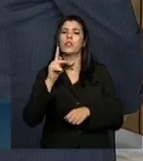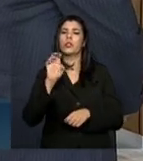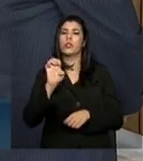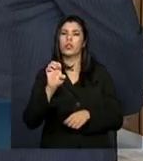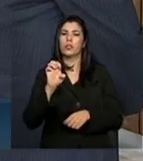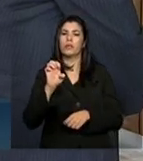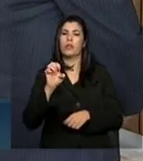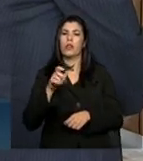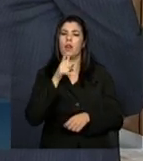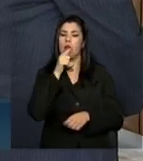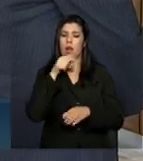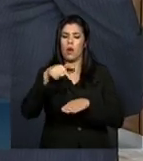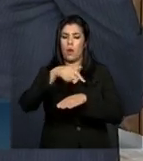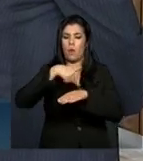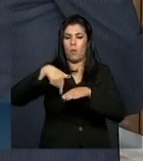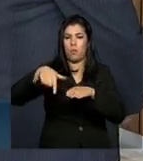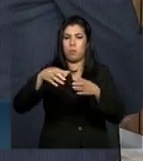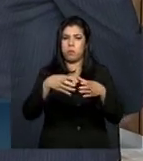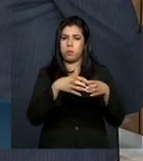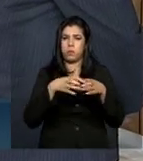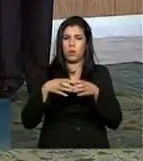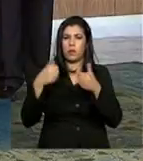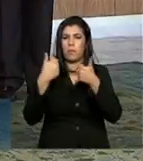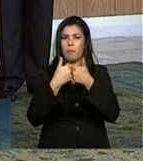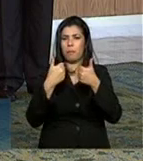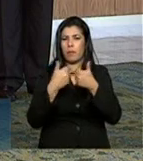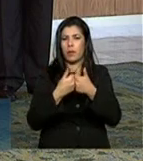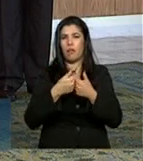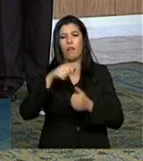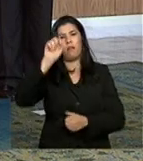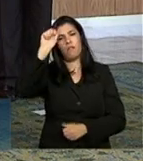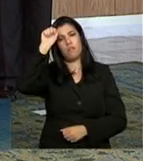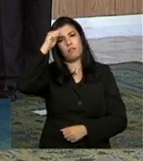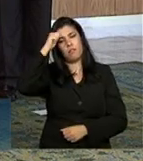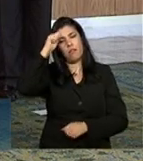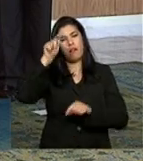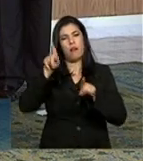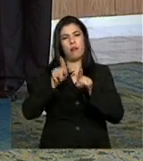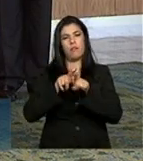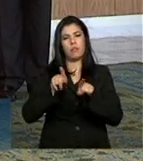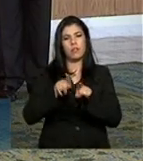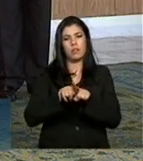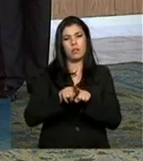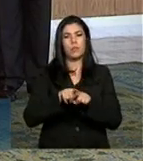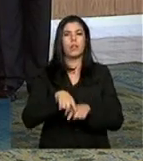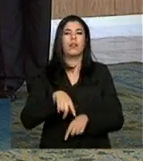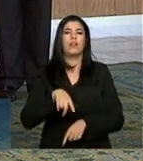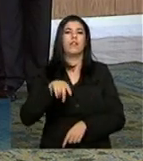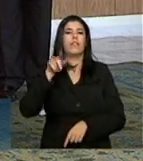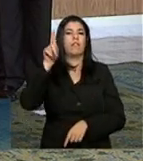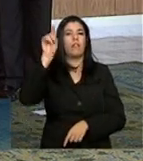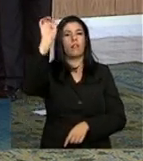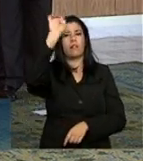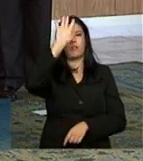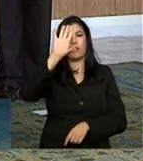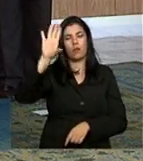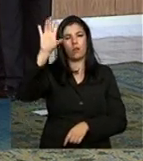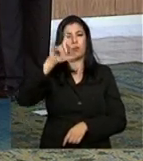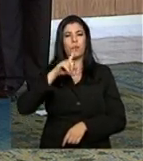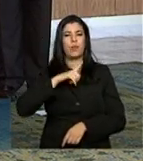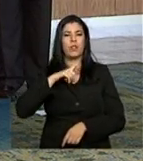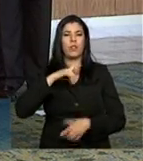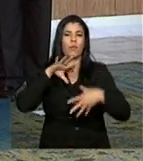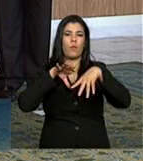mas por estar muito perto da Ásia e da África, o país possui vestígios aí e uma população